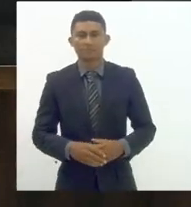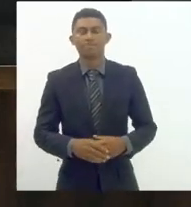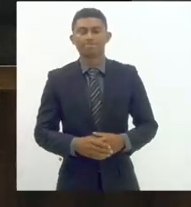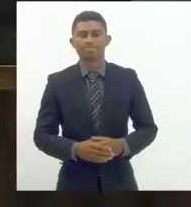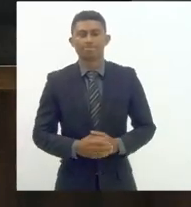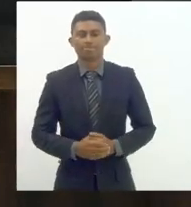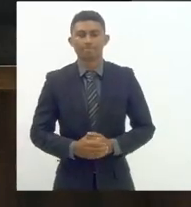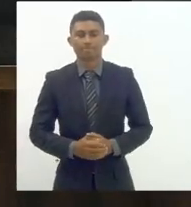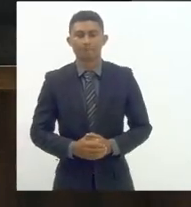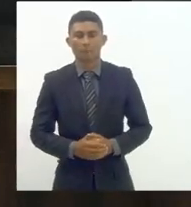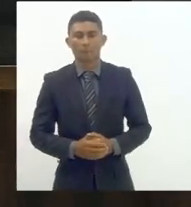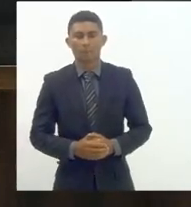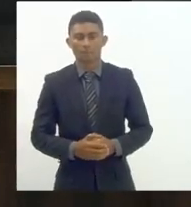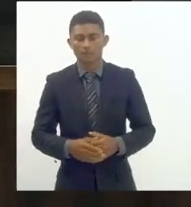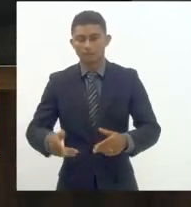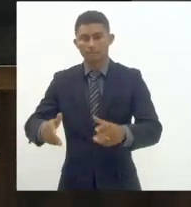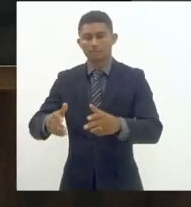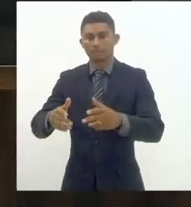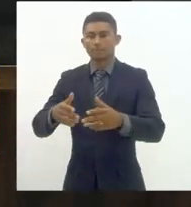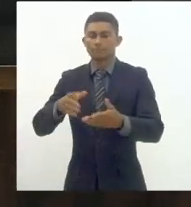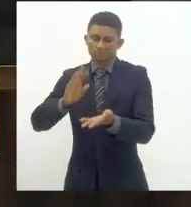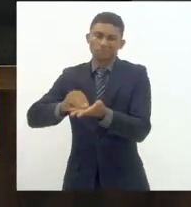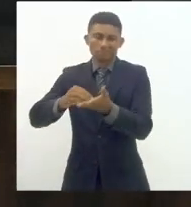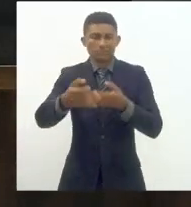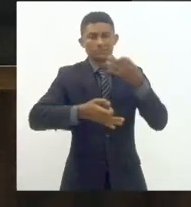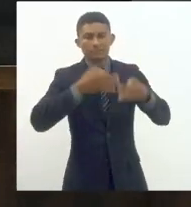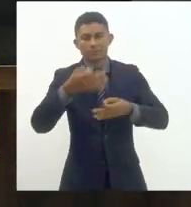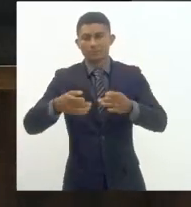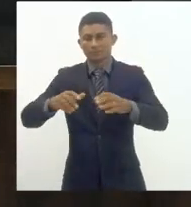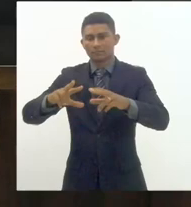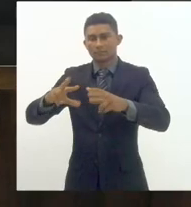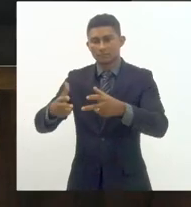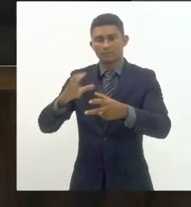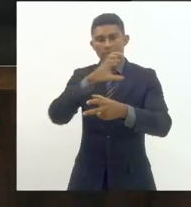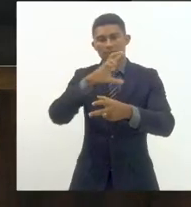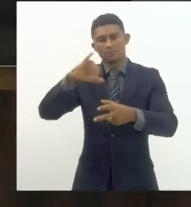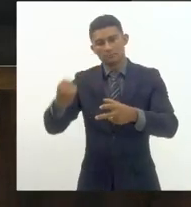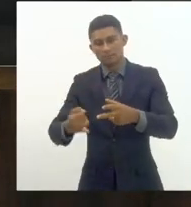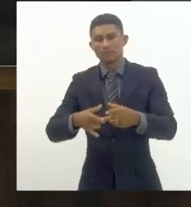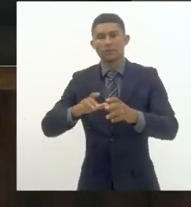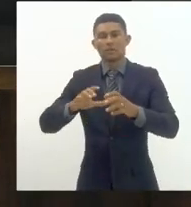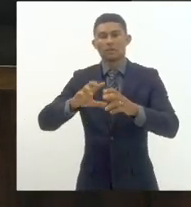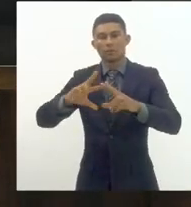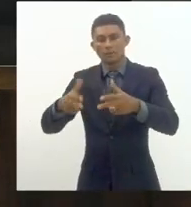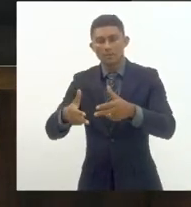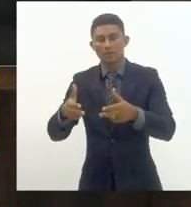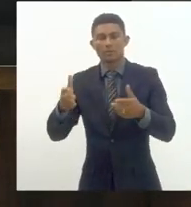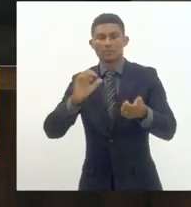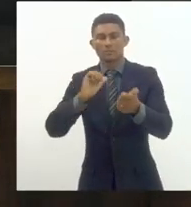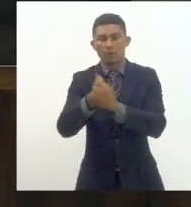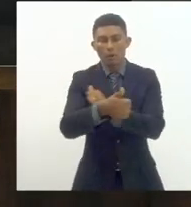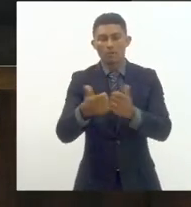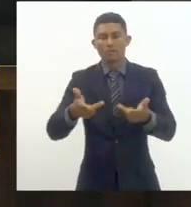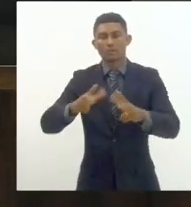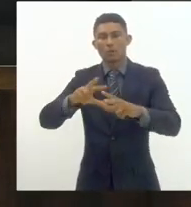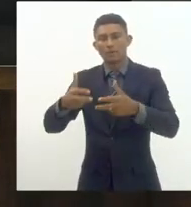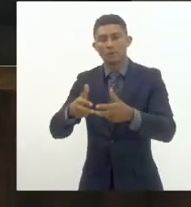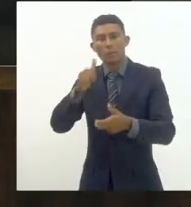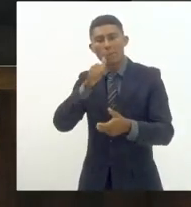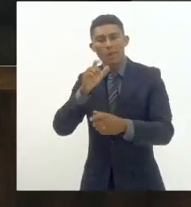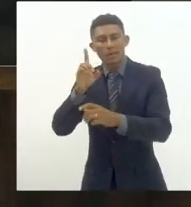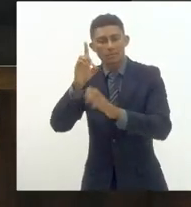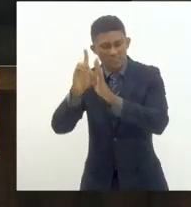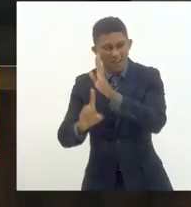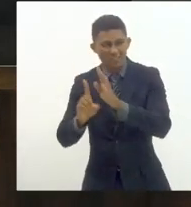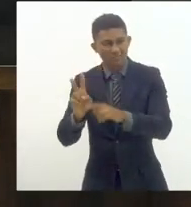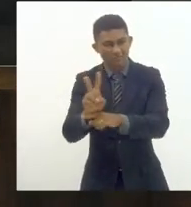outras providências. Pendente de pareceres das comissões de Constituição e Justiça, Esporte e Lazer, Defesa do Direito da Mulher e Orçamento. Para